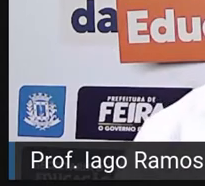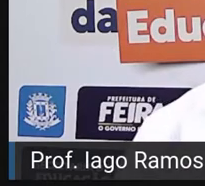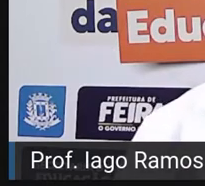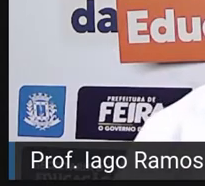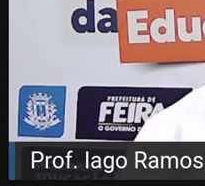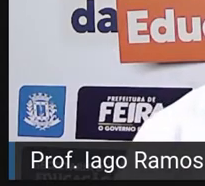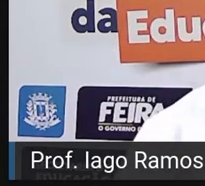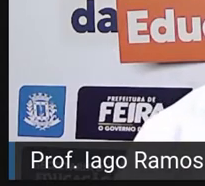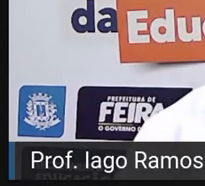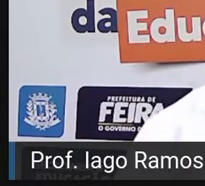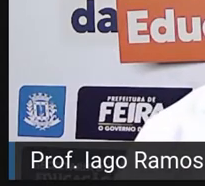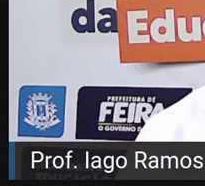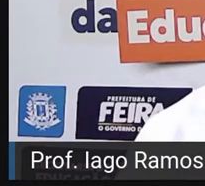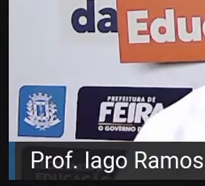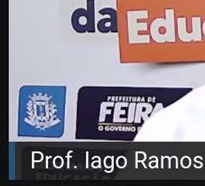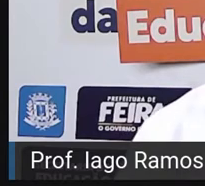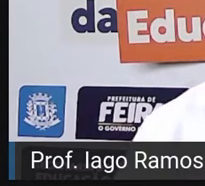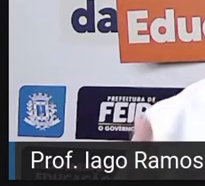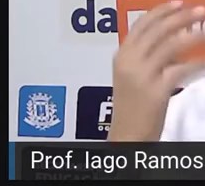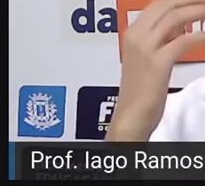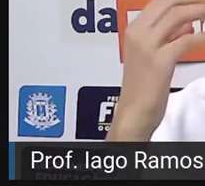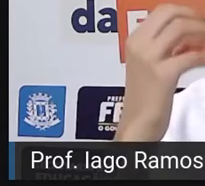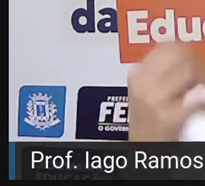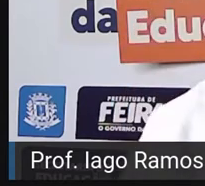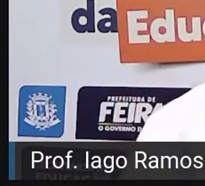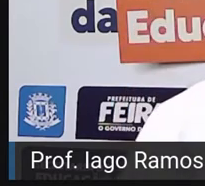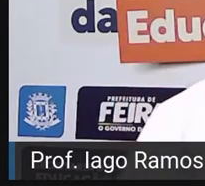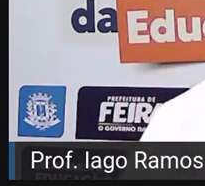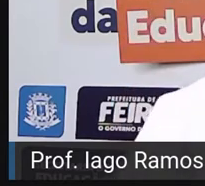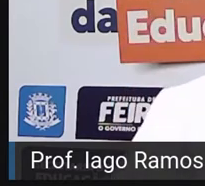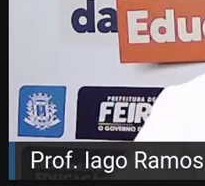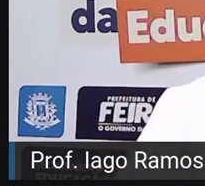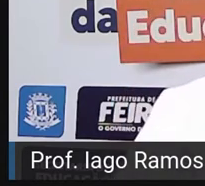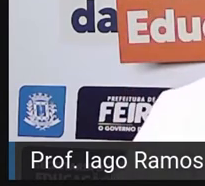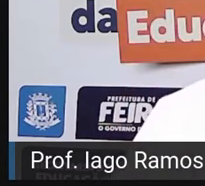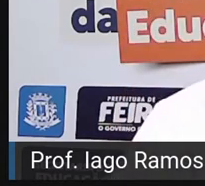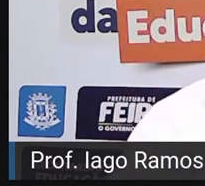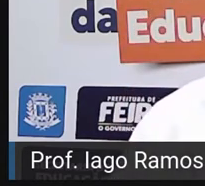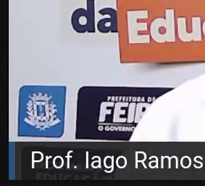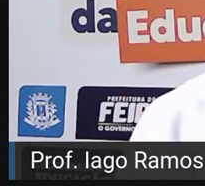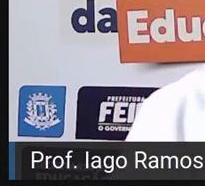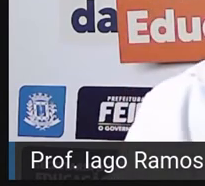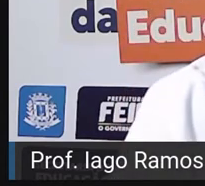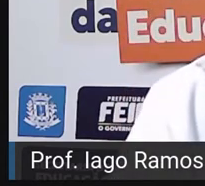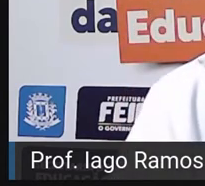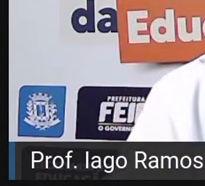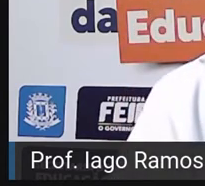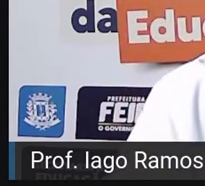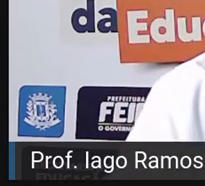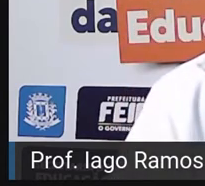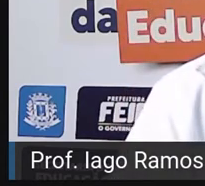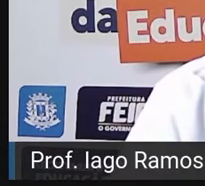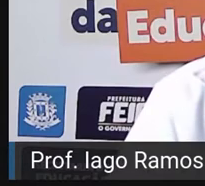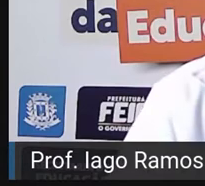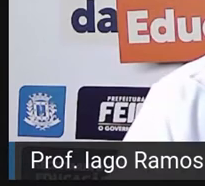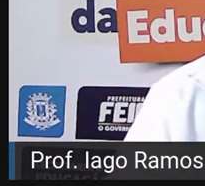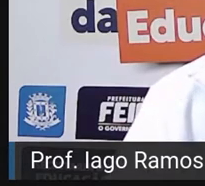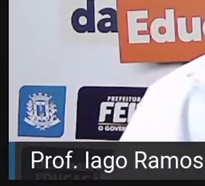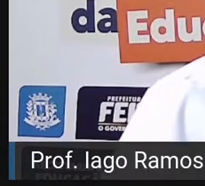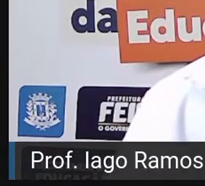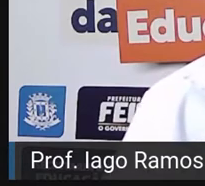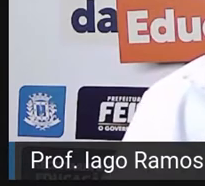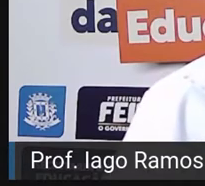que a gente conseguir Valeu falou assim não vamos perder tempo não vamos começar aí com apresentação na tela